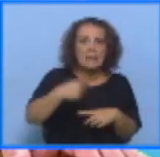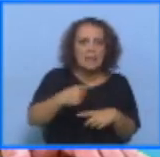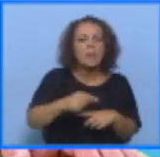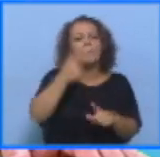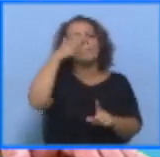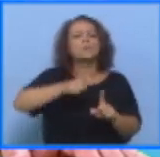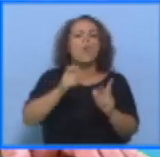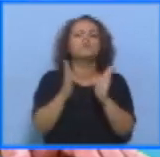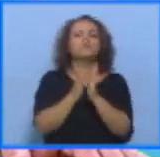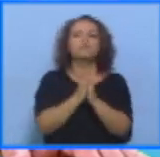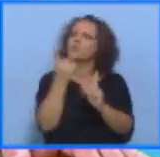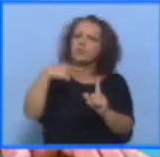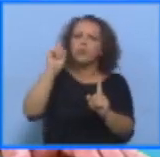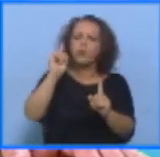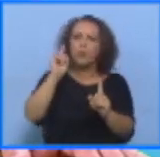dominicanos são